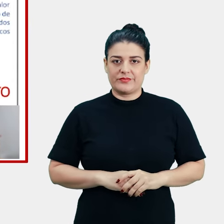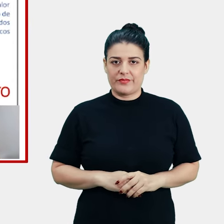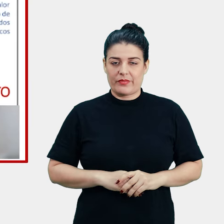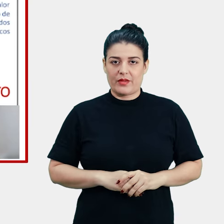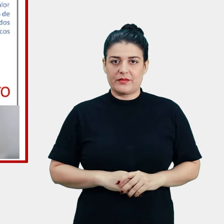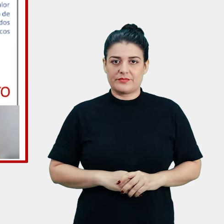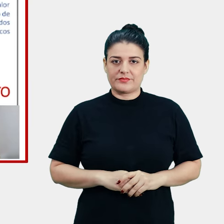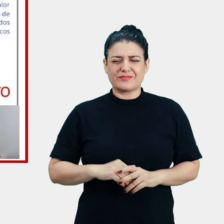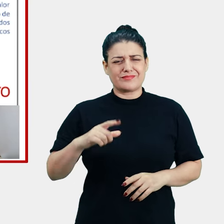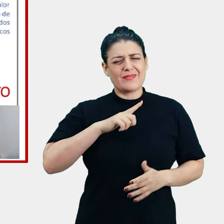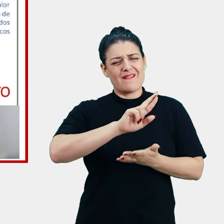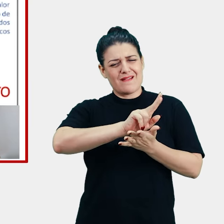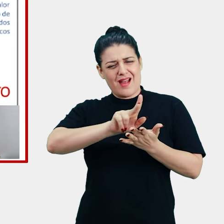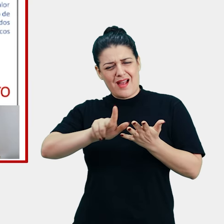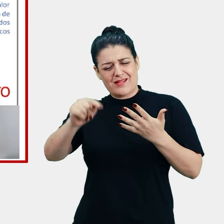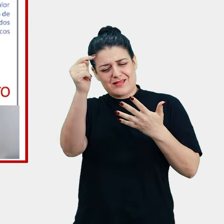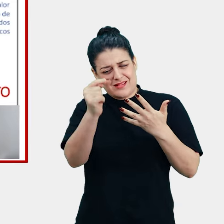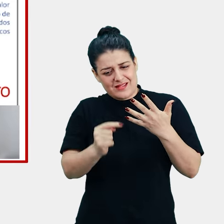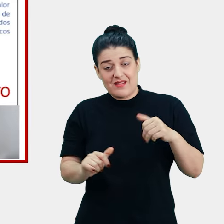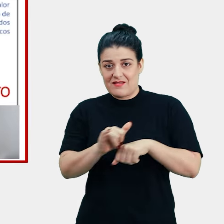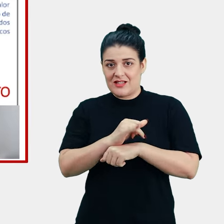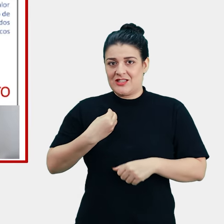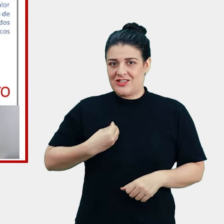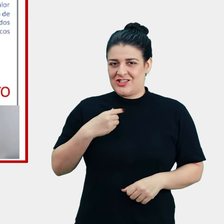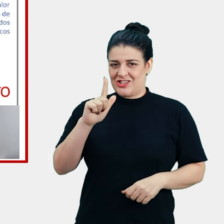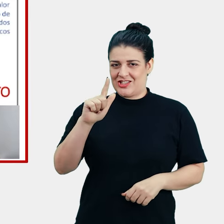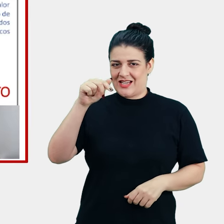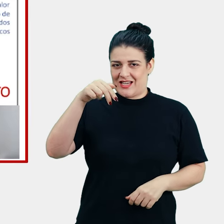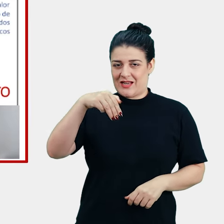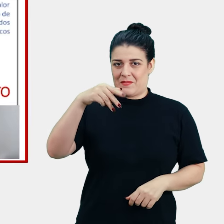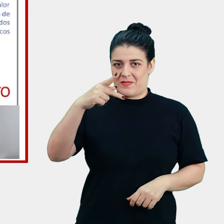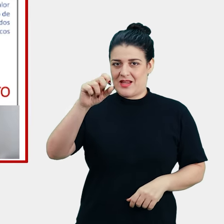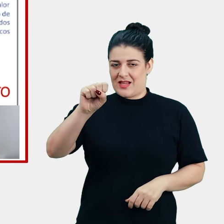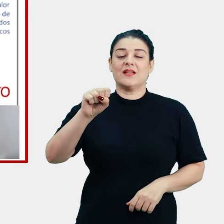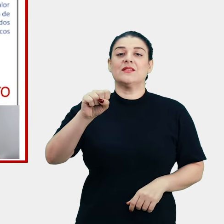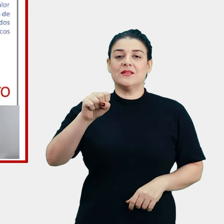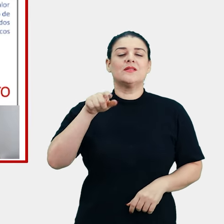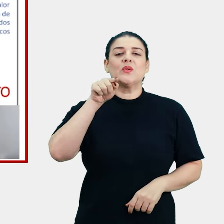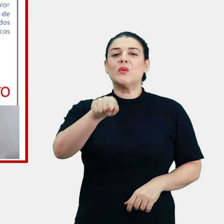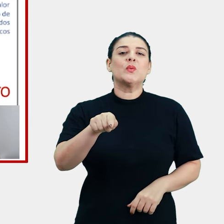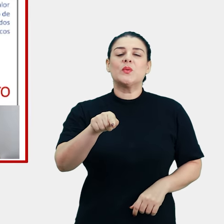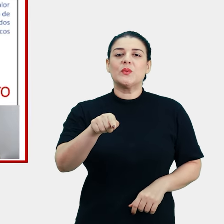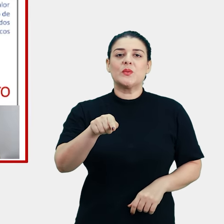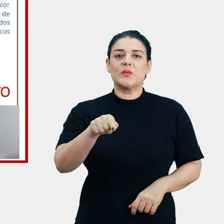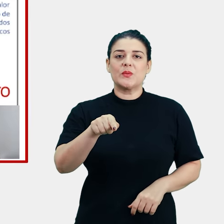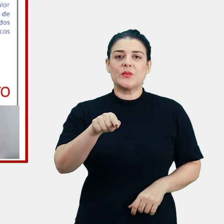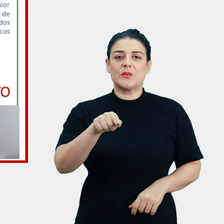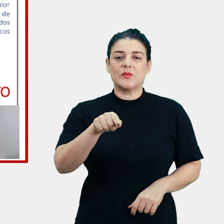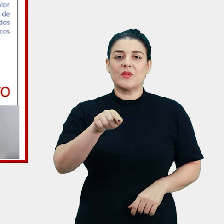Dentre as ferramentas que nós temos no GNPS, nós temos a que nós chamamos de